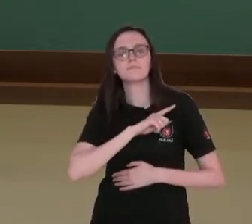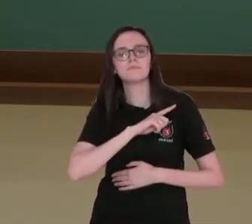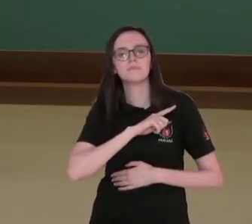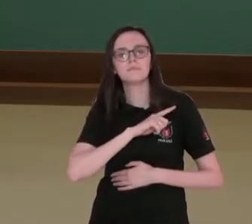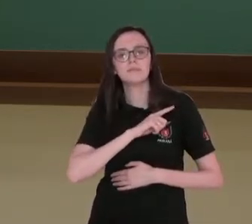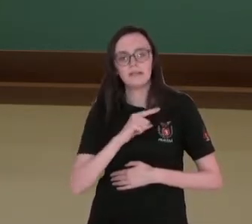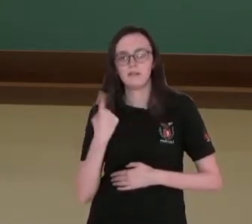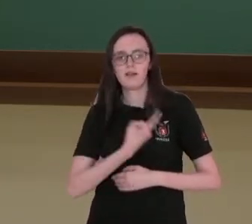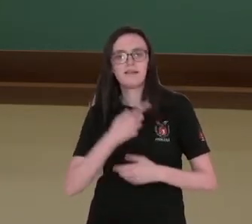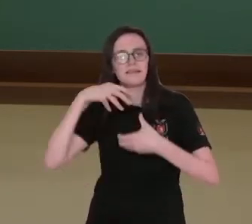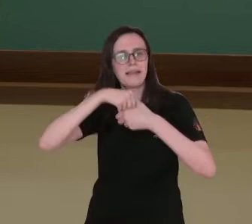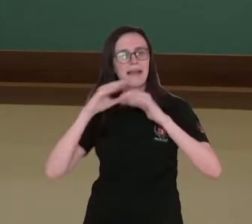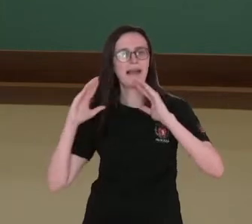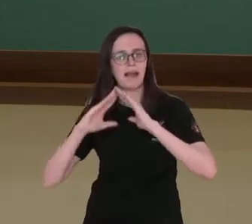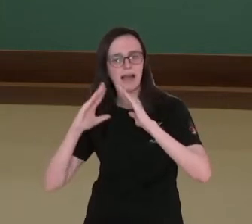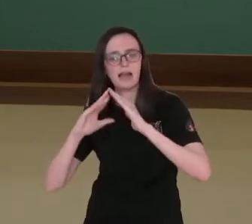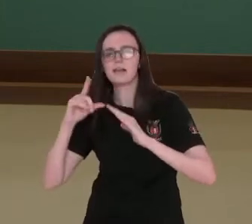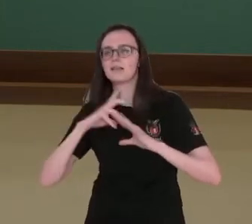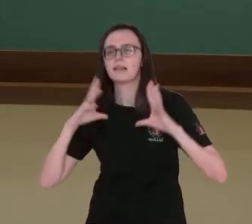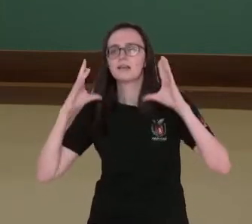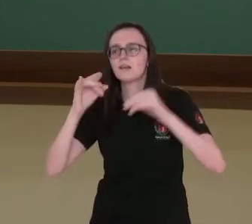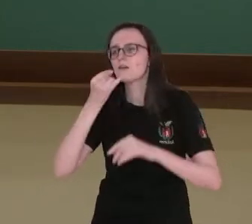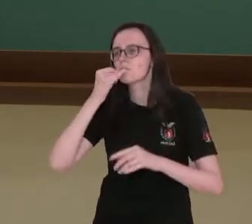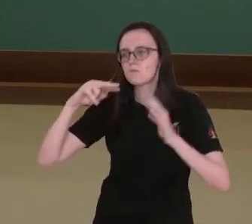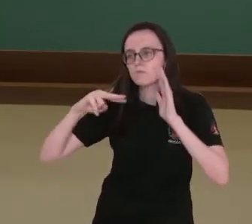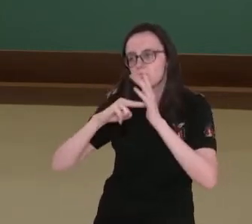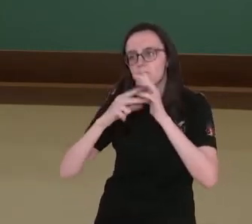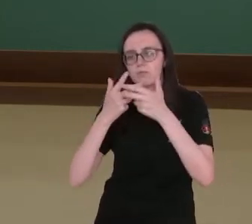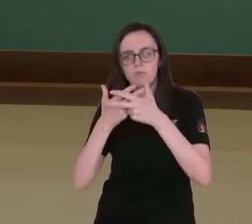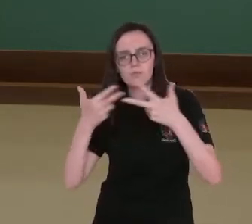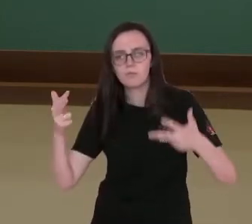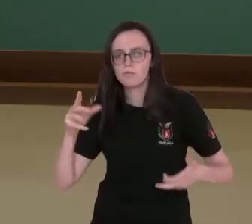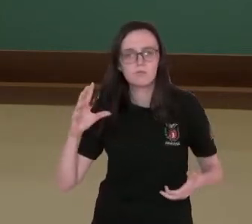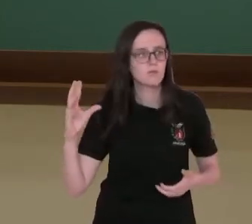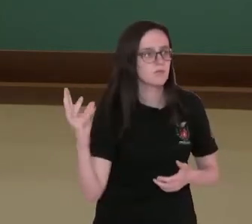nas residências todos os eletroeletrônicos